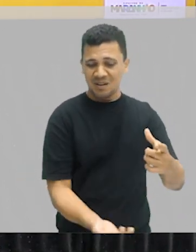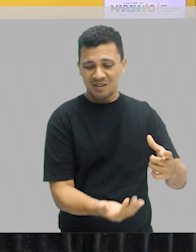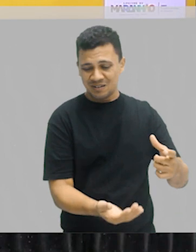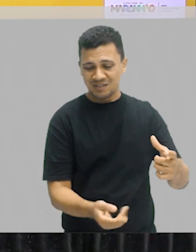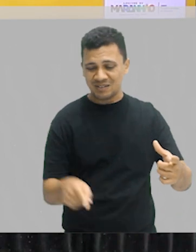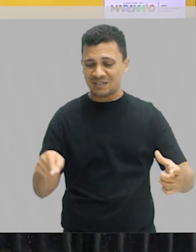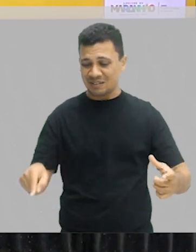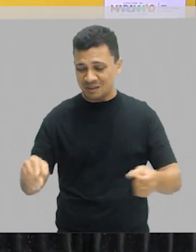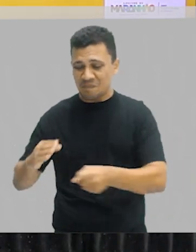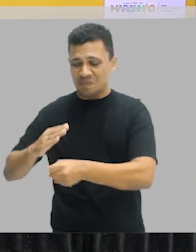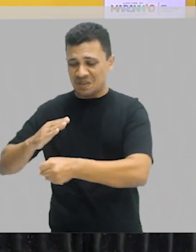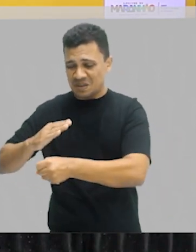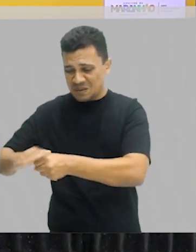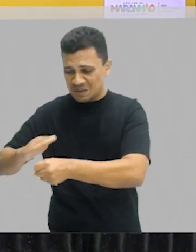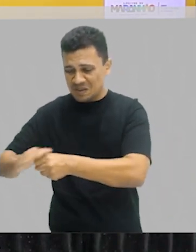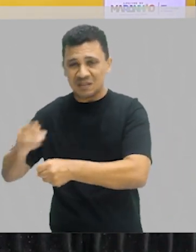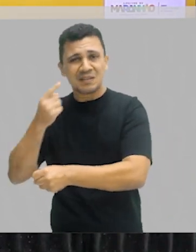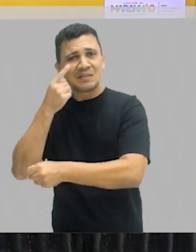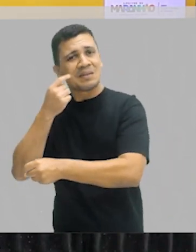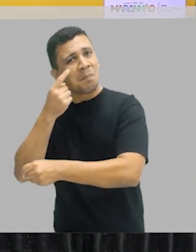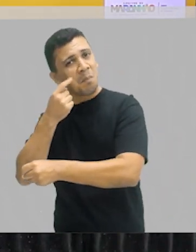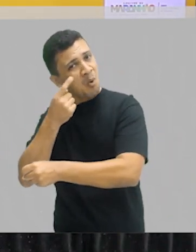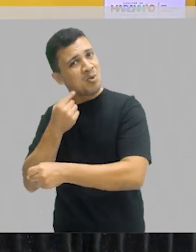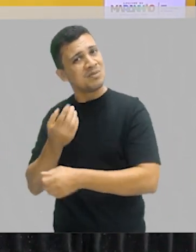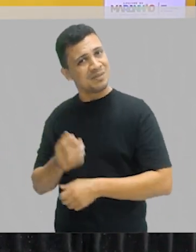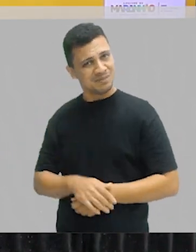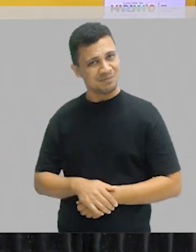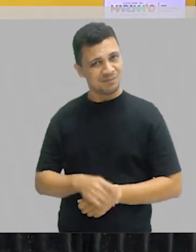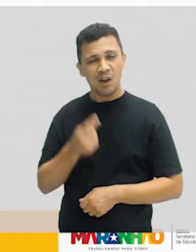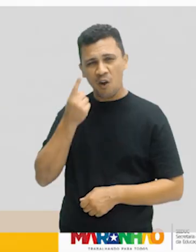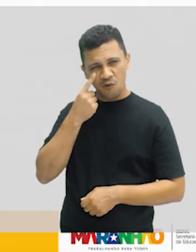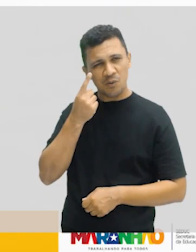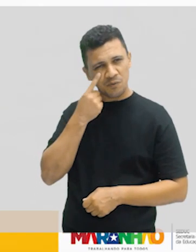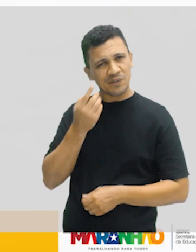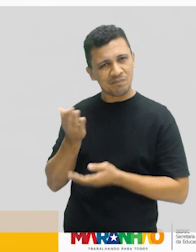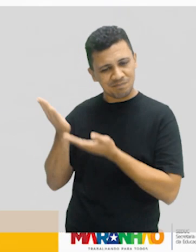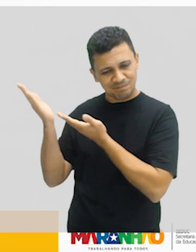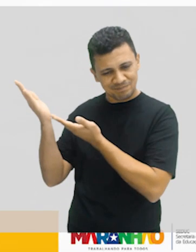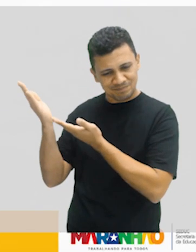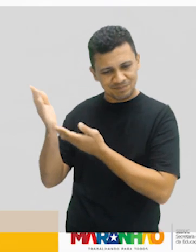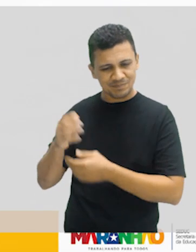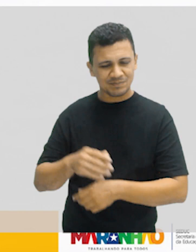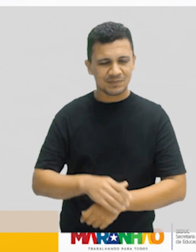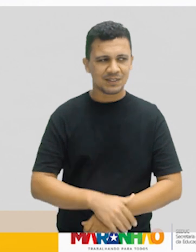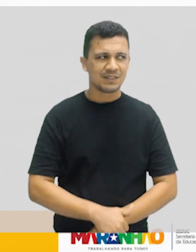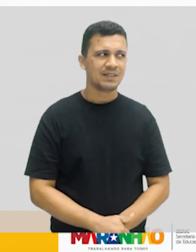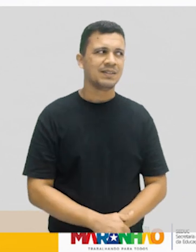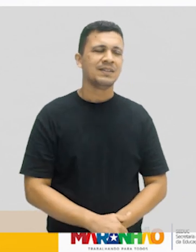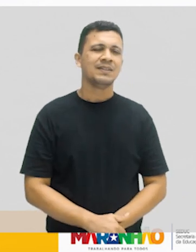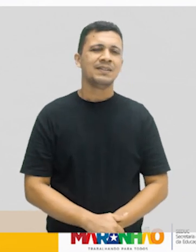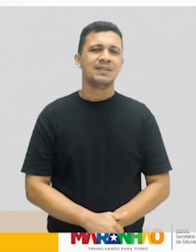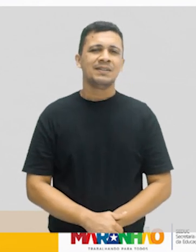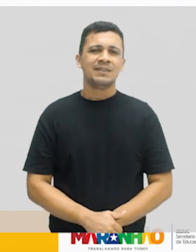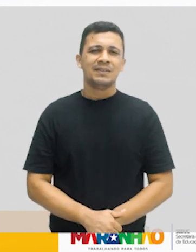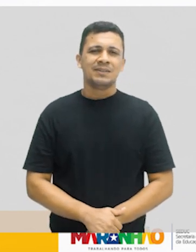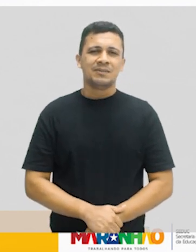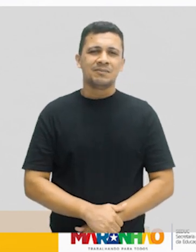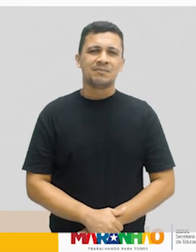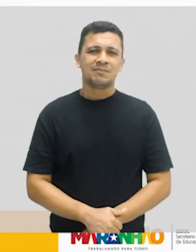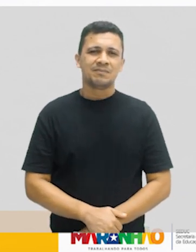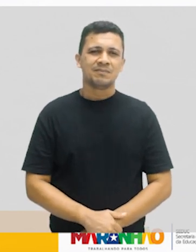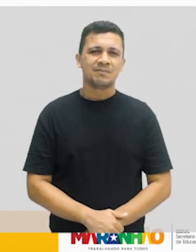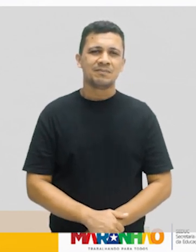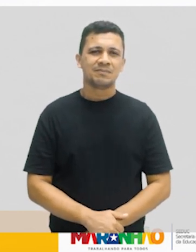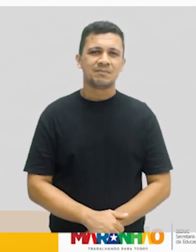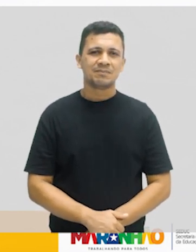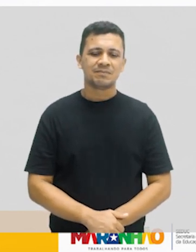as cebolas. Vamos ver o que o próximo parágrafo nos diz. Como se imaginaram, la consabida